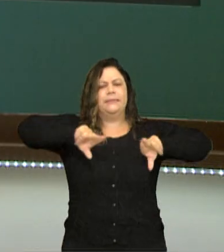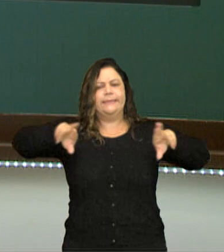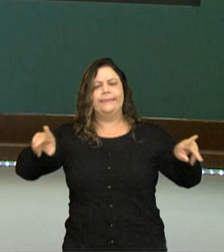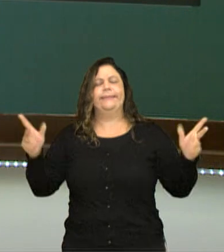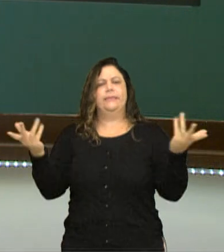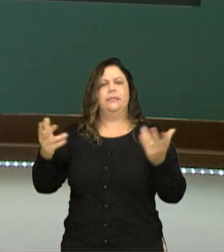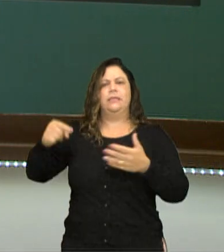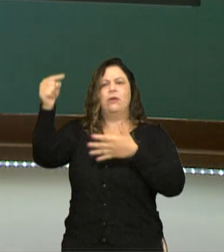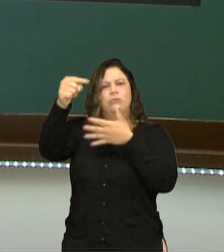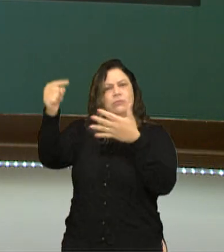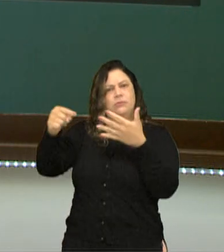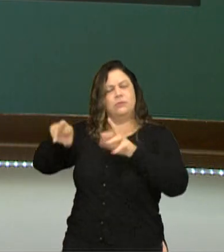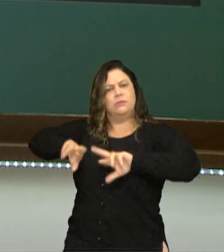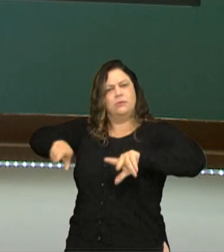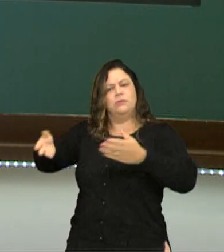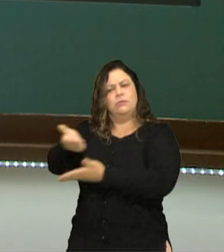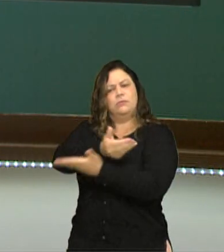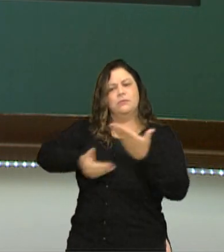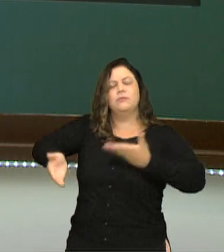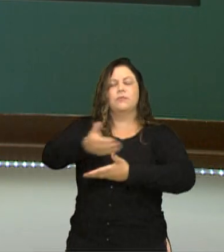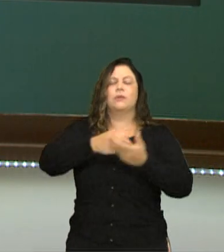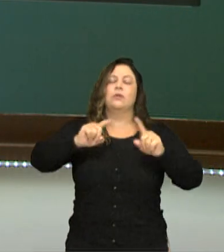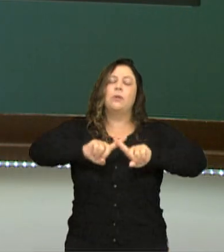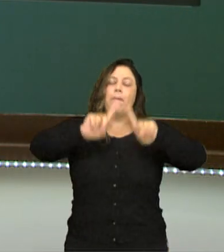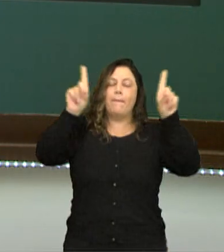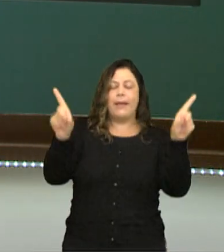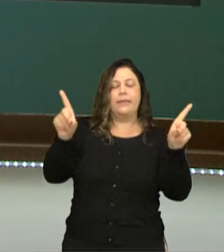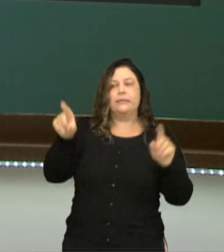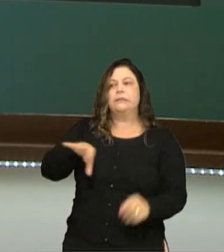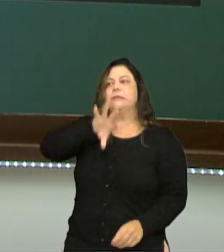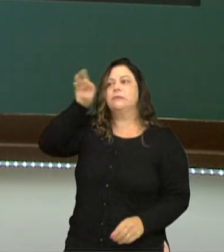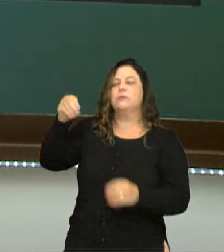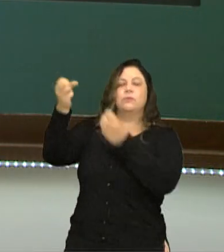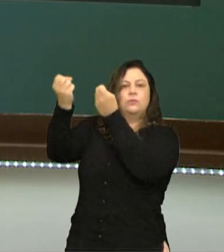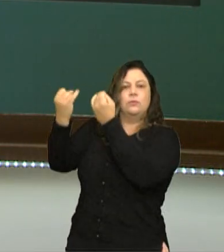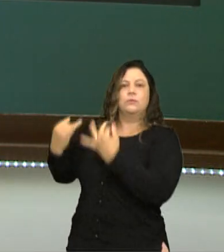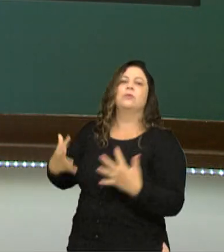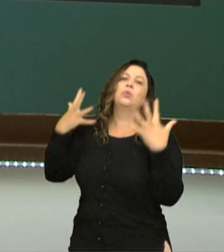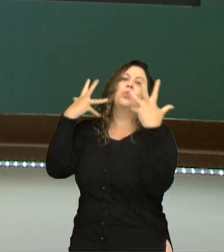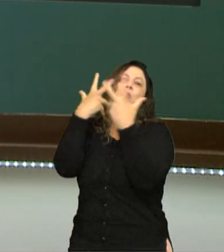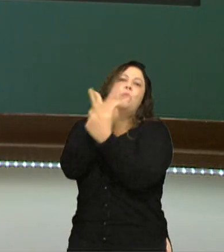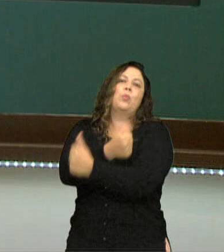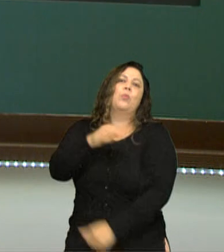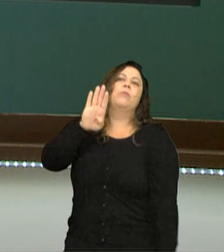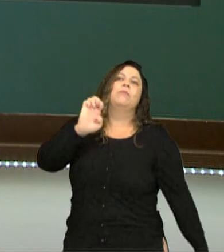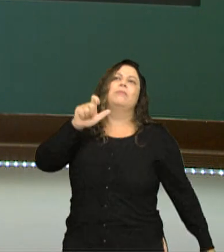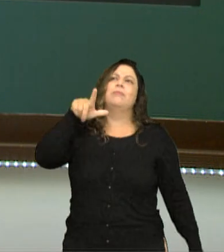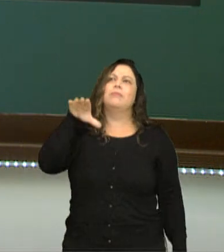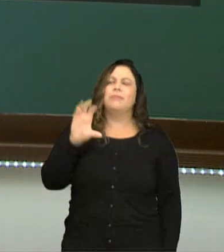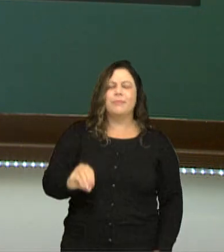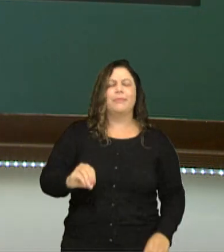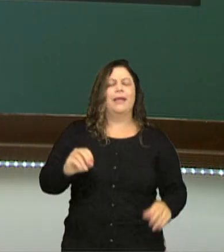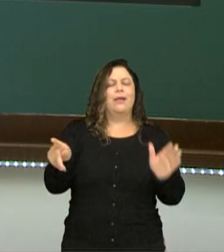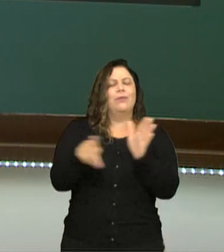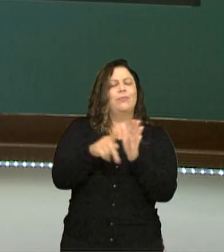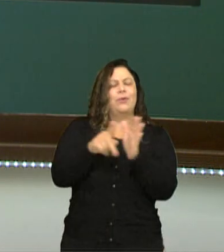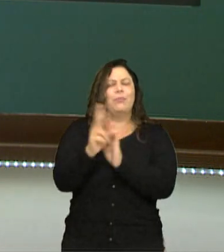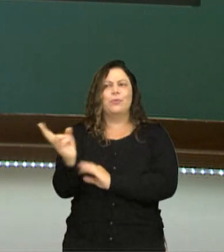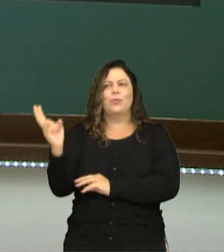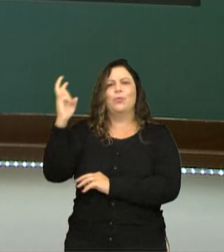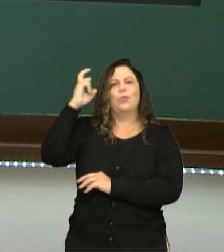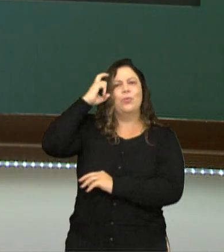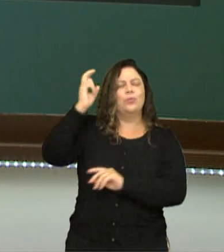questões envolvendo. Mas claro que se a gente for falar do belo, por exemplo, para, né, indústria cultural, né,